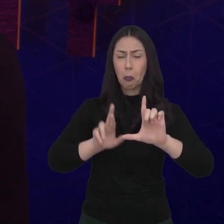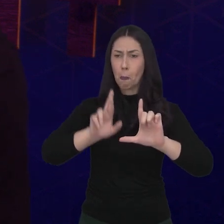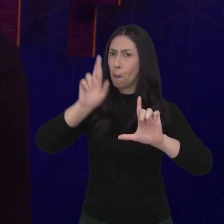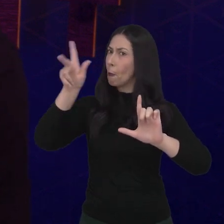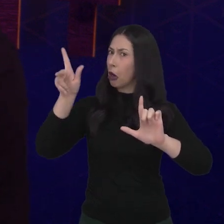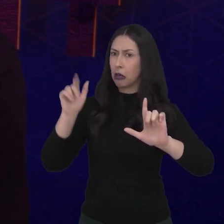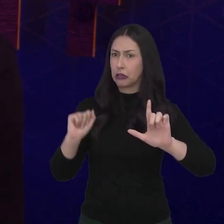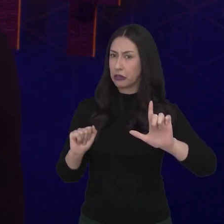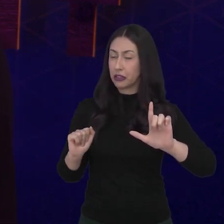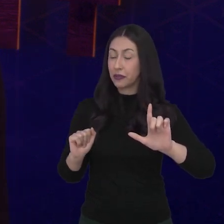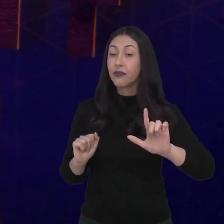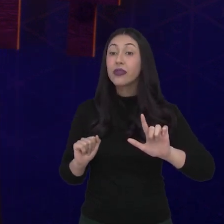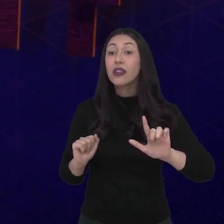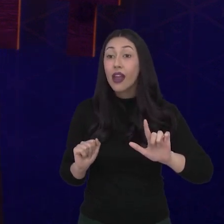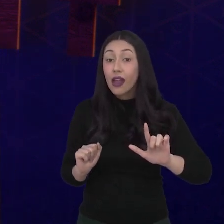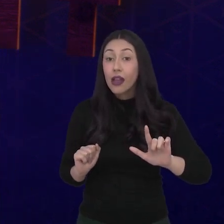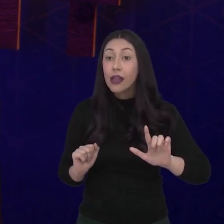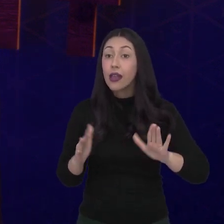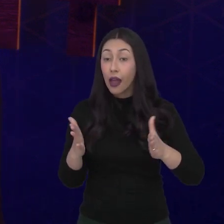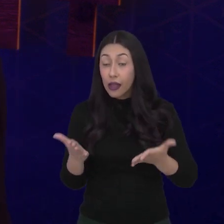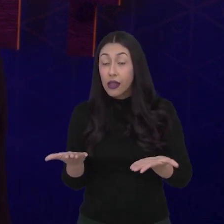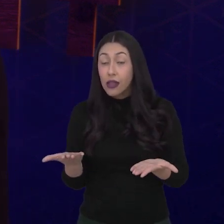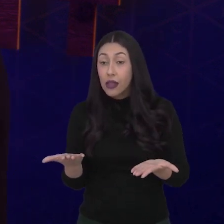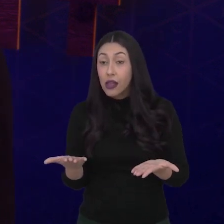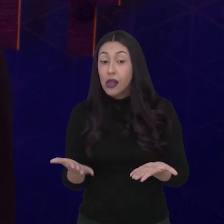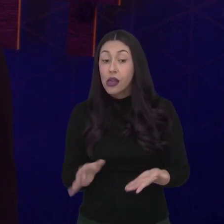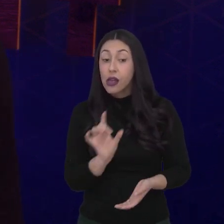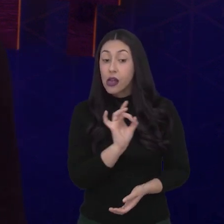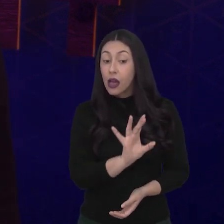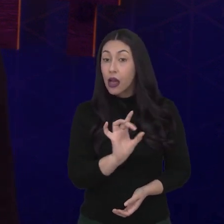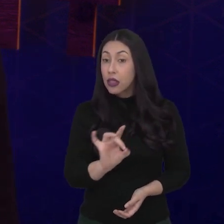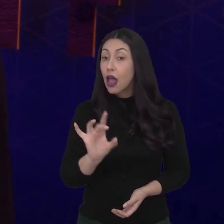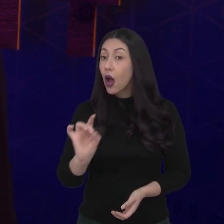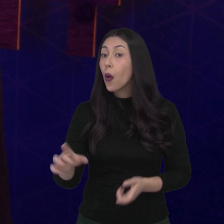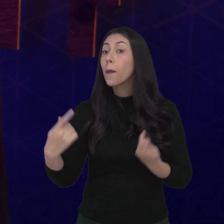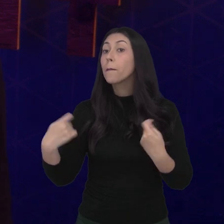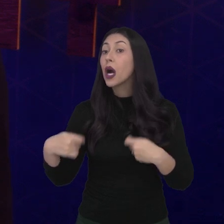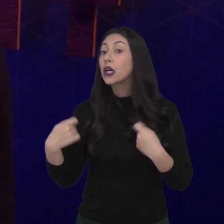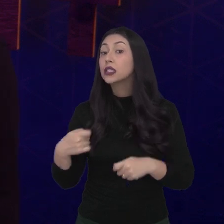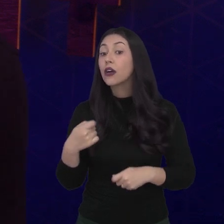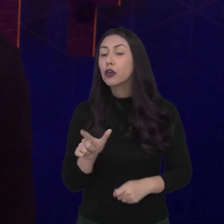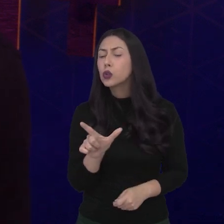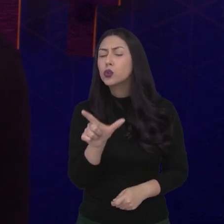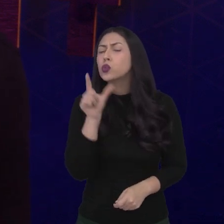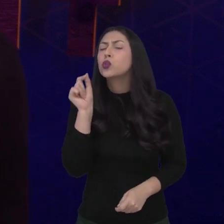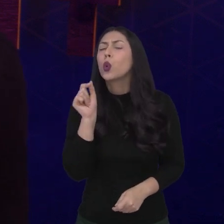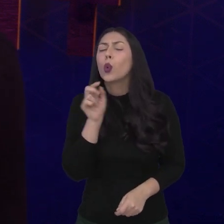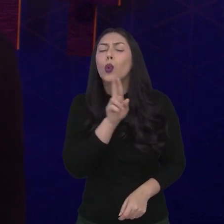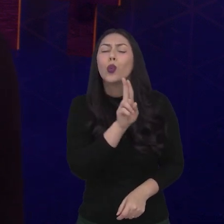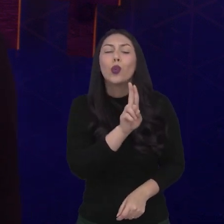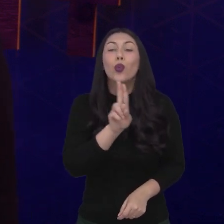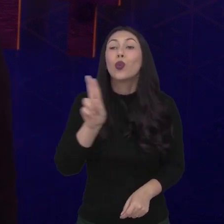tipo, e as crianças, né, os adolescentes, tinham que dar um título para aquela imagem, né? E